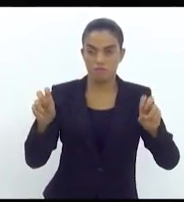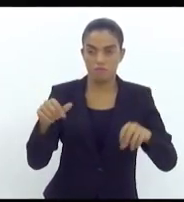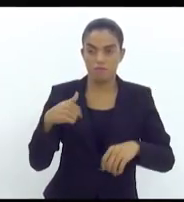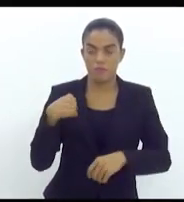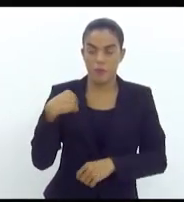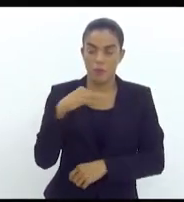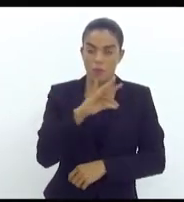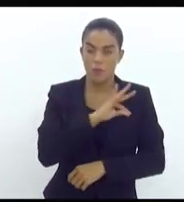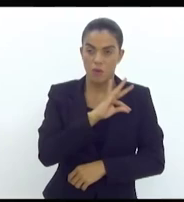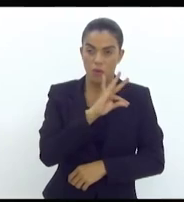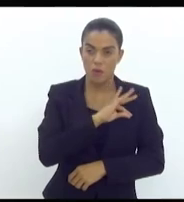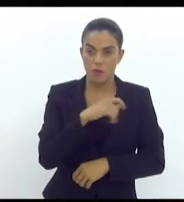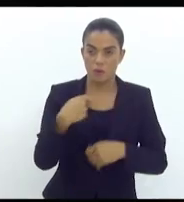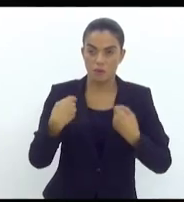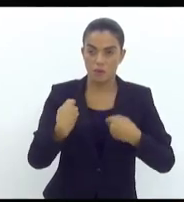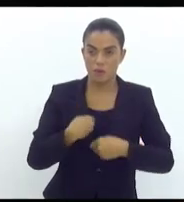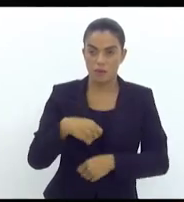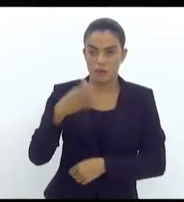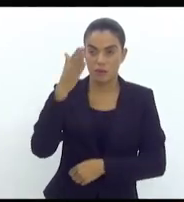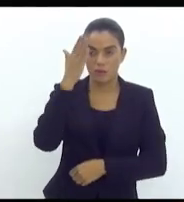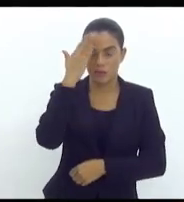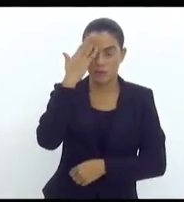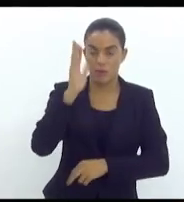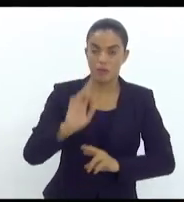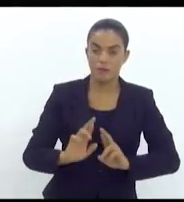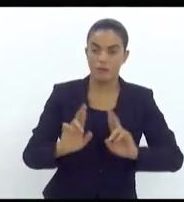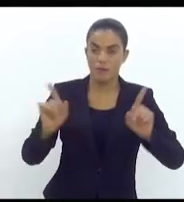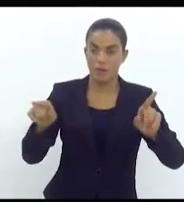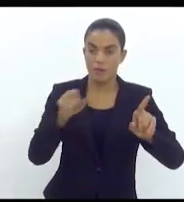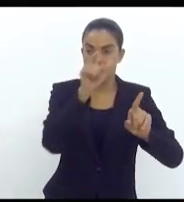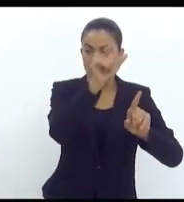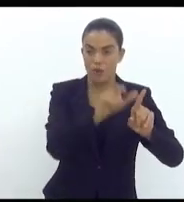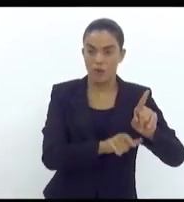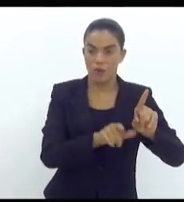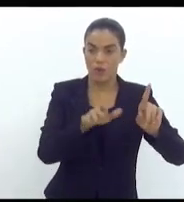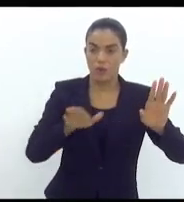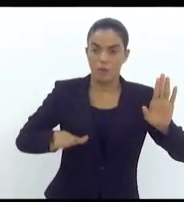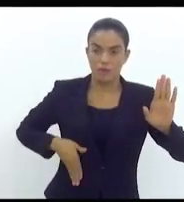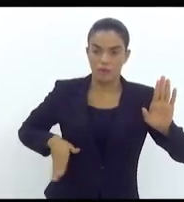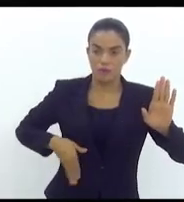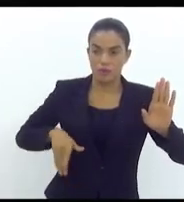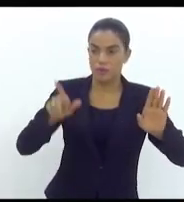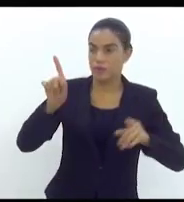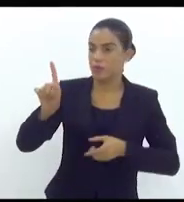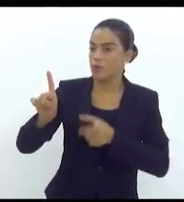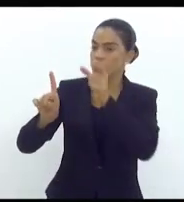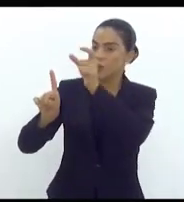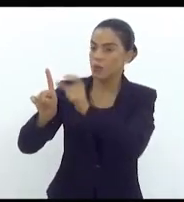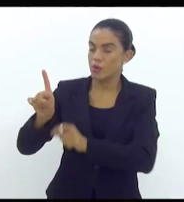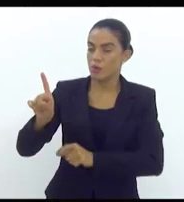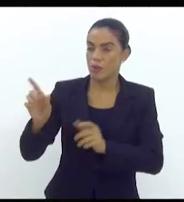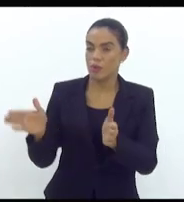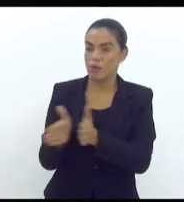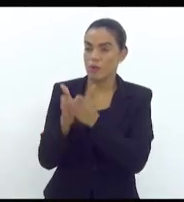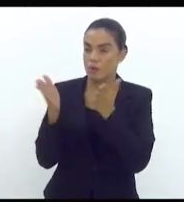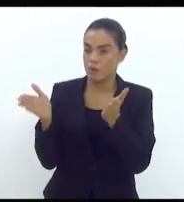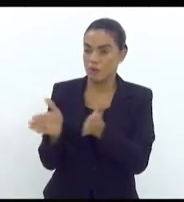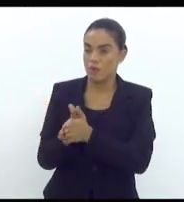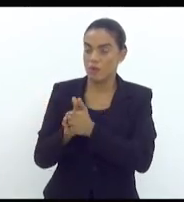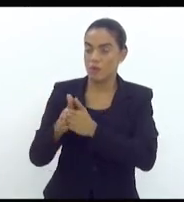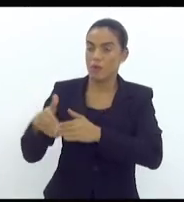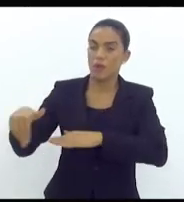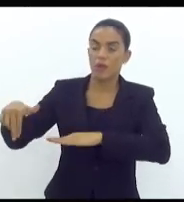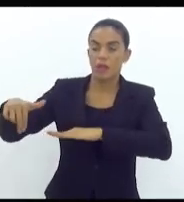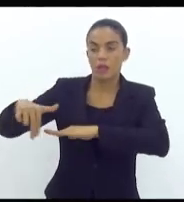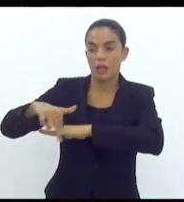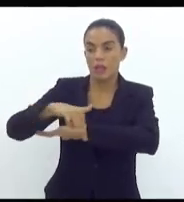polícia tem que saber diferenciar O que é um bandido e o que é um pobre que anda